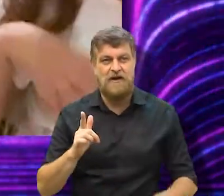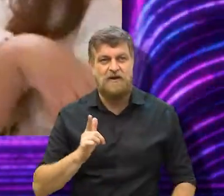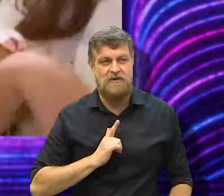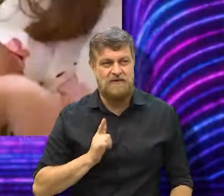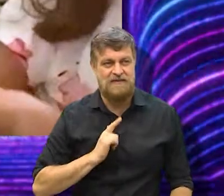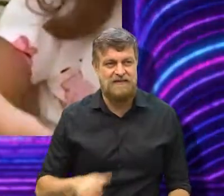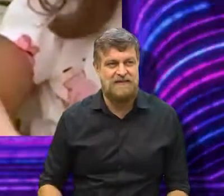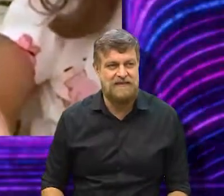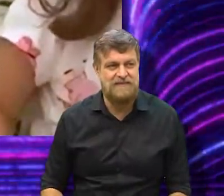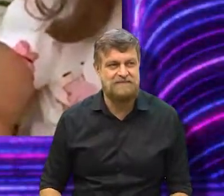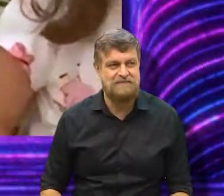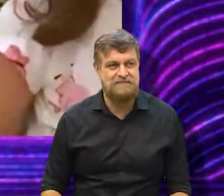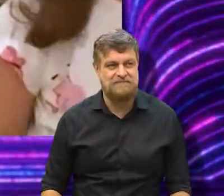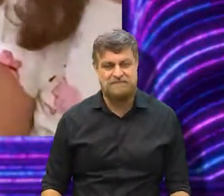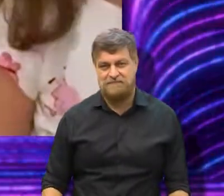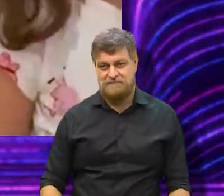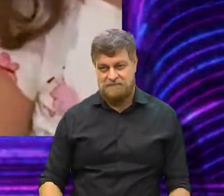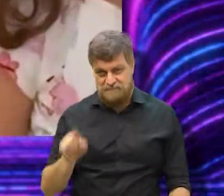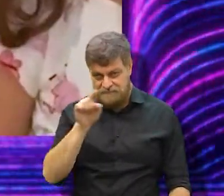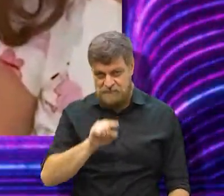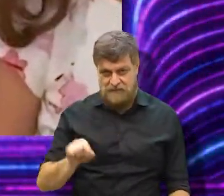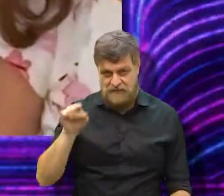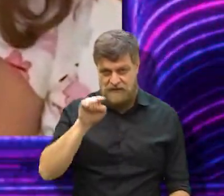arroba Eunux e arroba